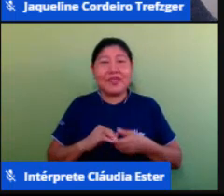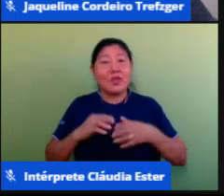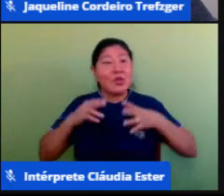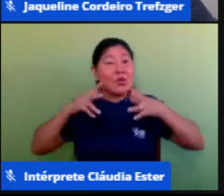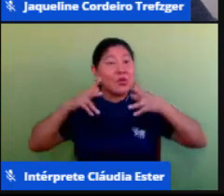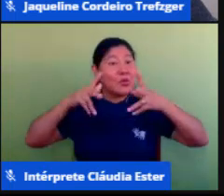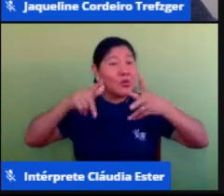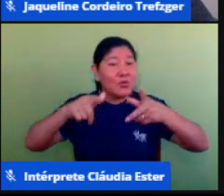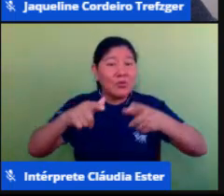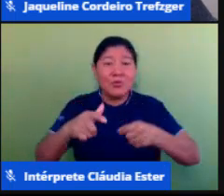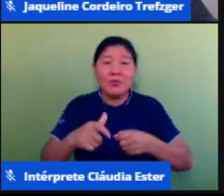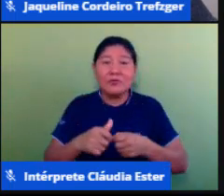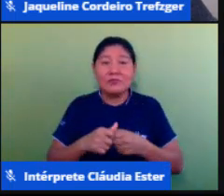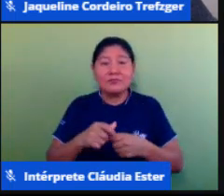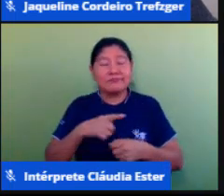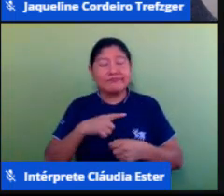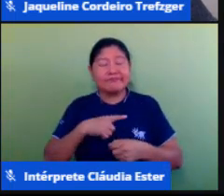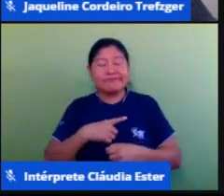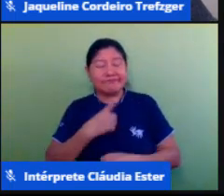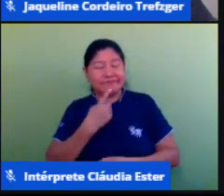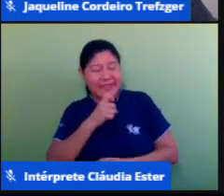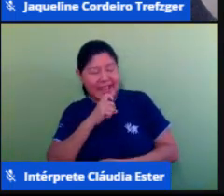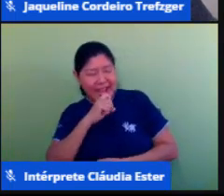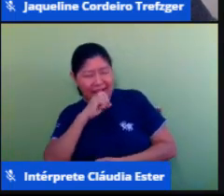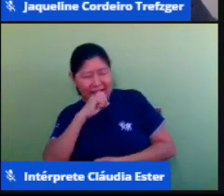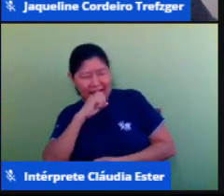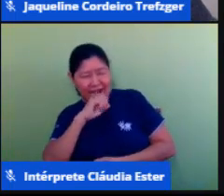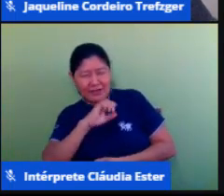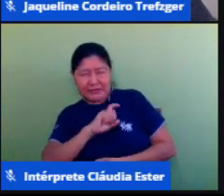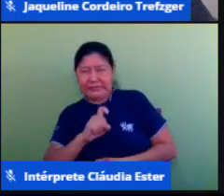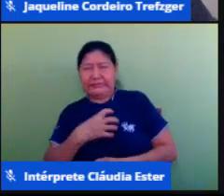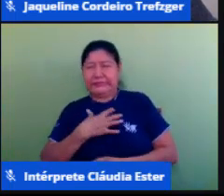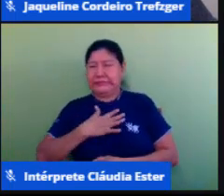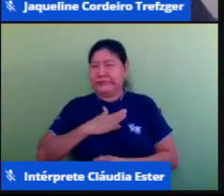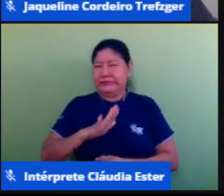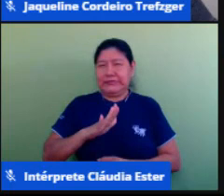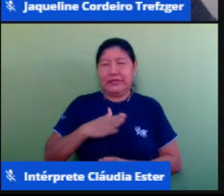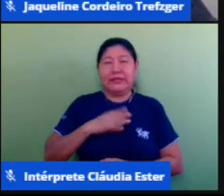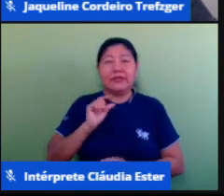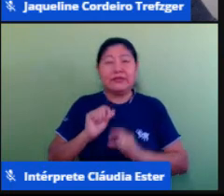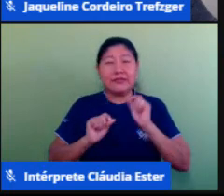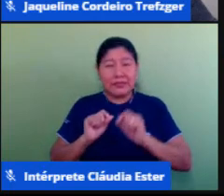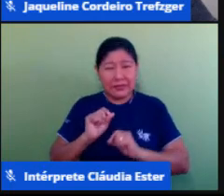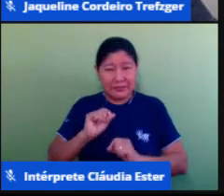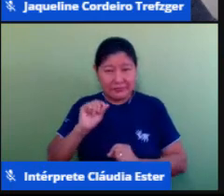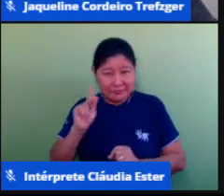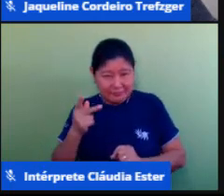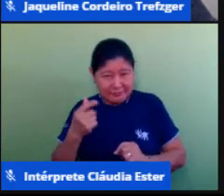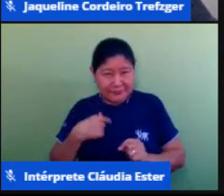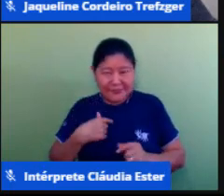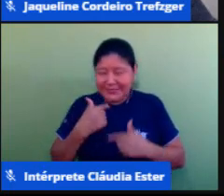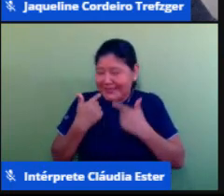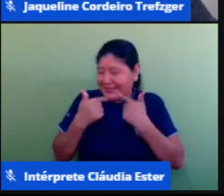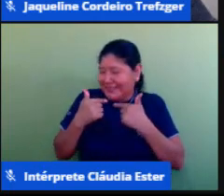Todos tinham raiva das hienas, que morriam de rir até em um momento daqueles.